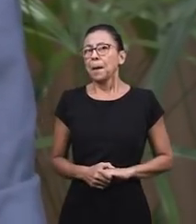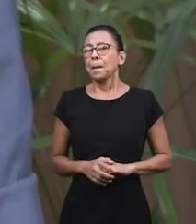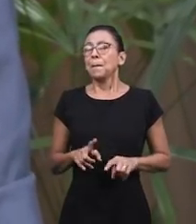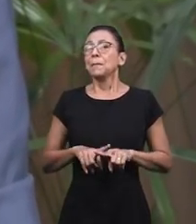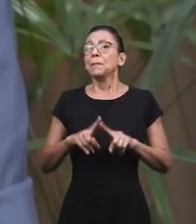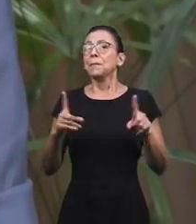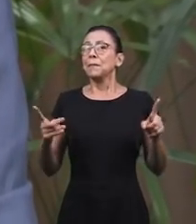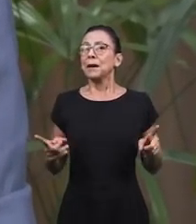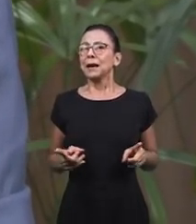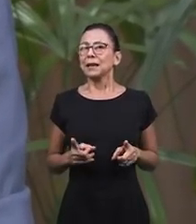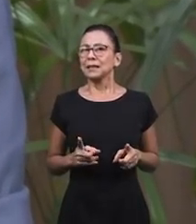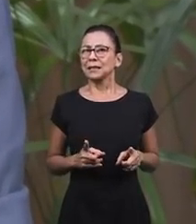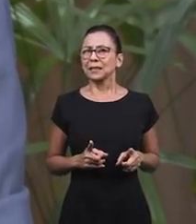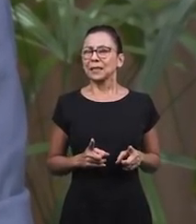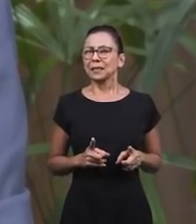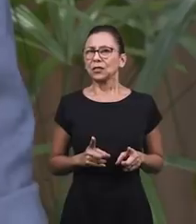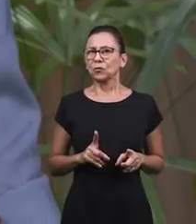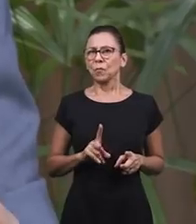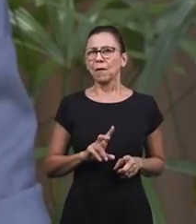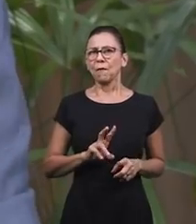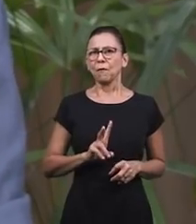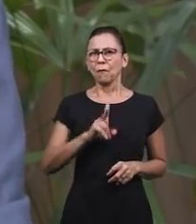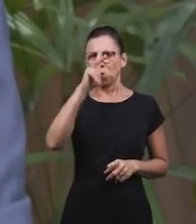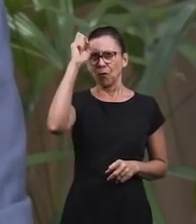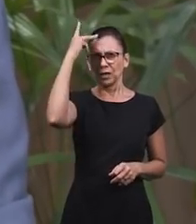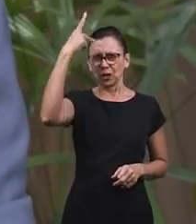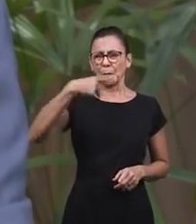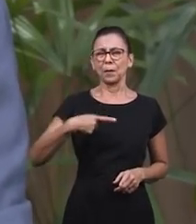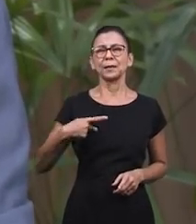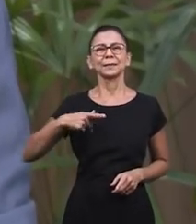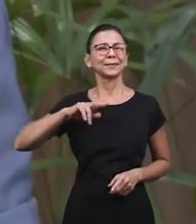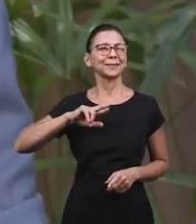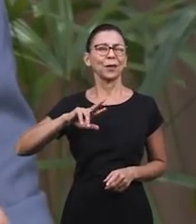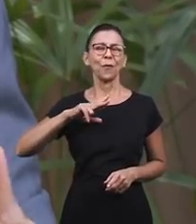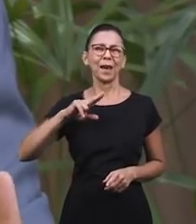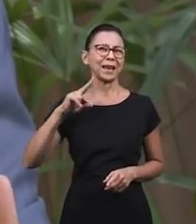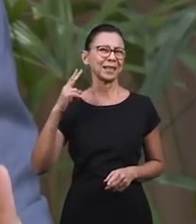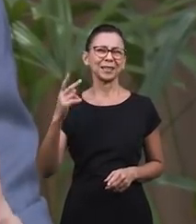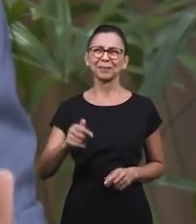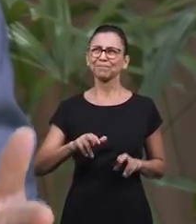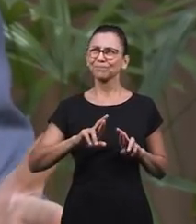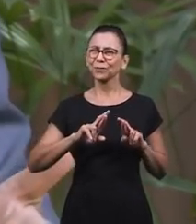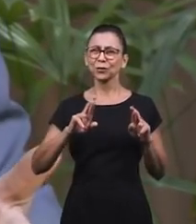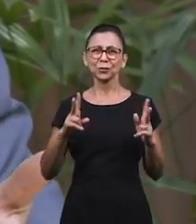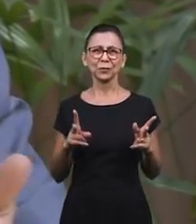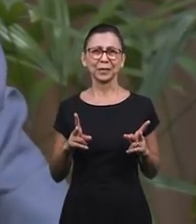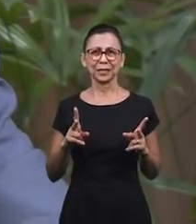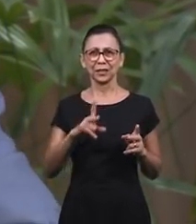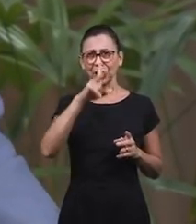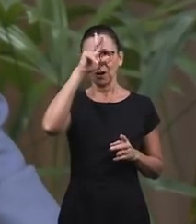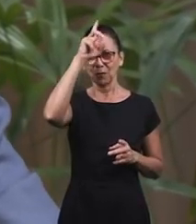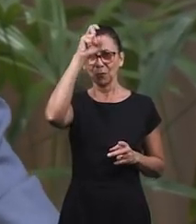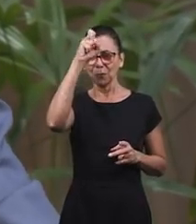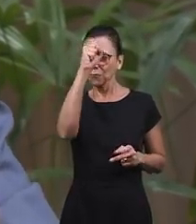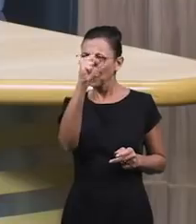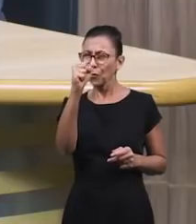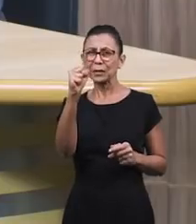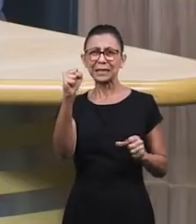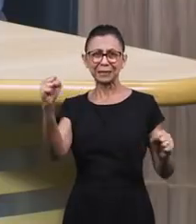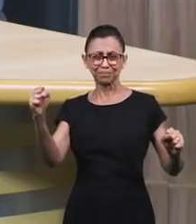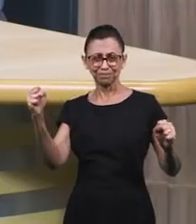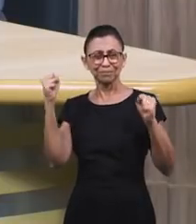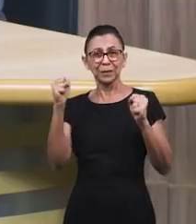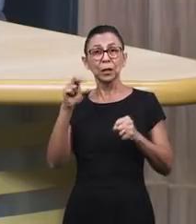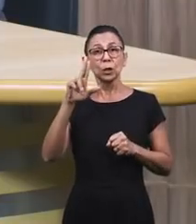força bruta humana. Certamente uma força sobrenatural. E essa força sobrenatural é o Espírito Santo. Nós vimos o texto aqui. Então o Espírito